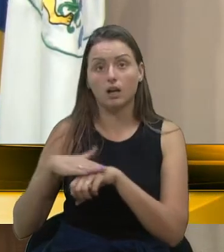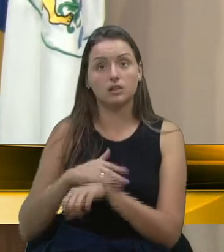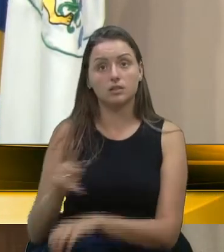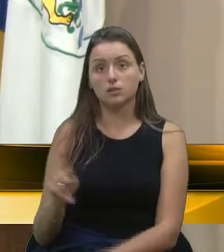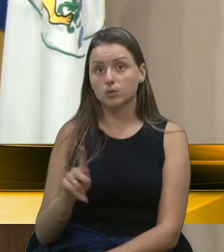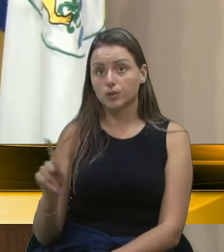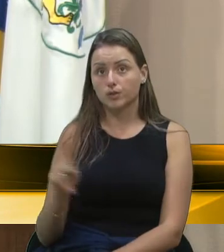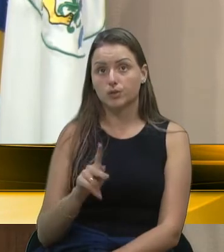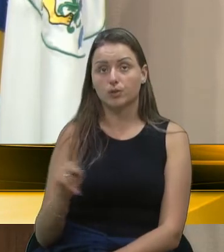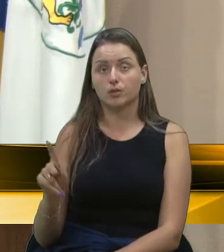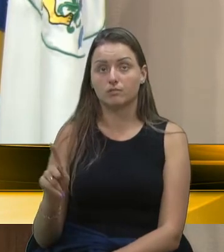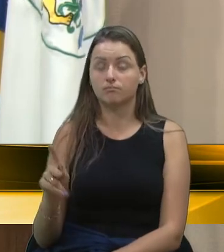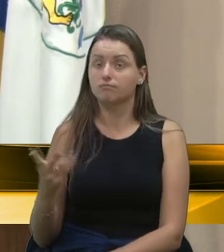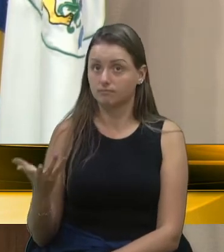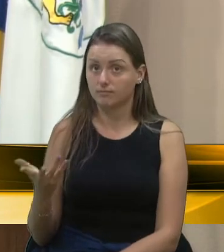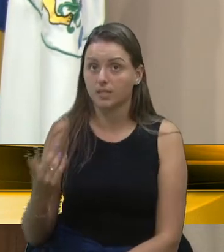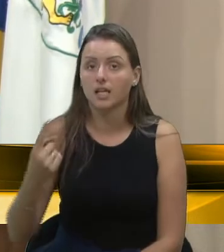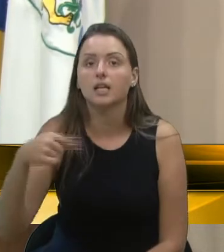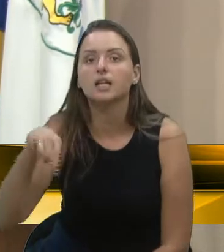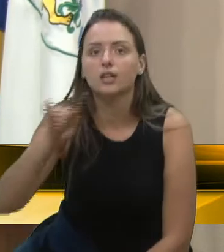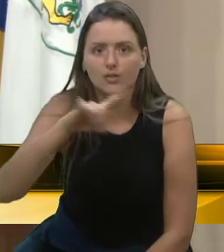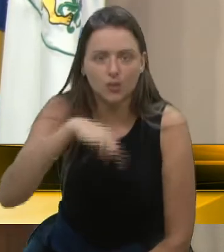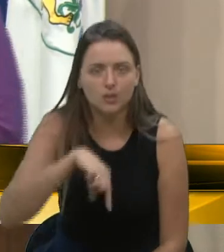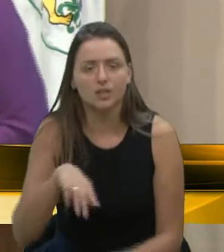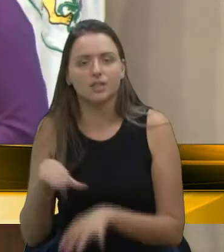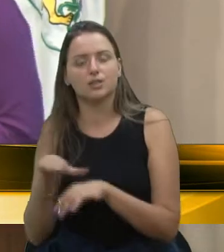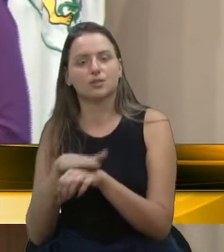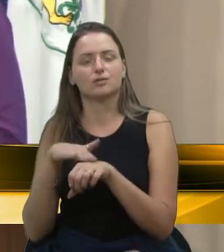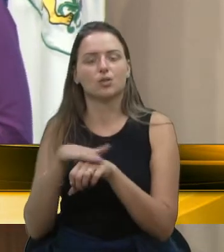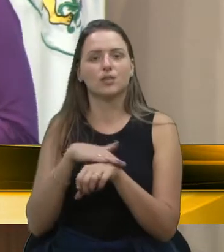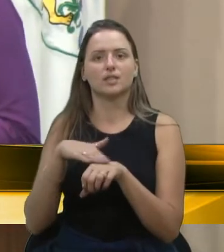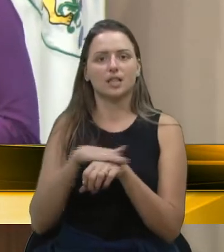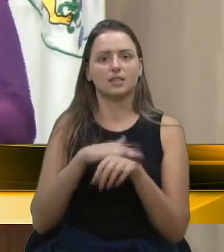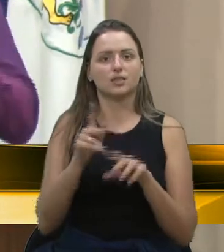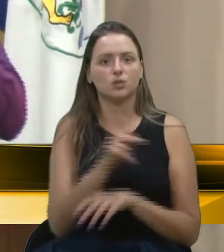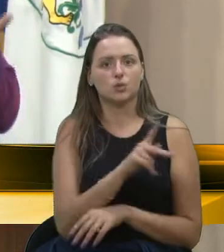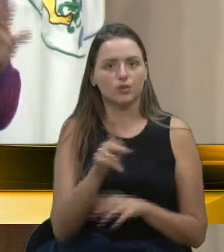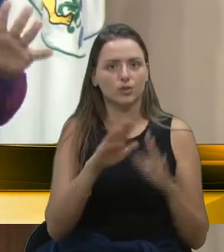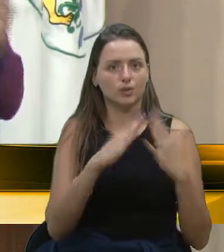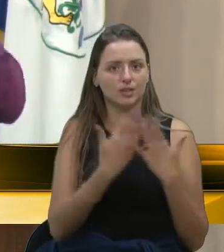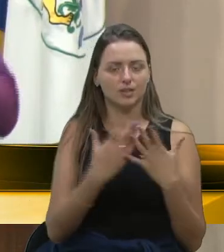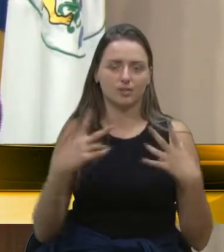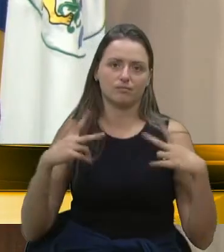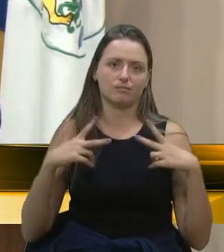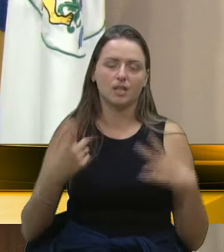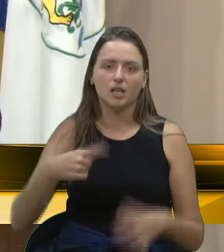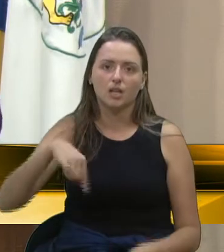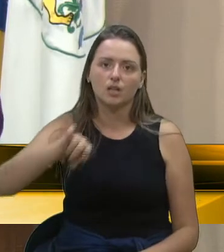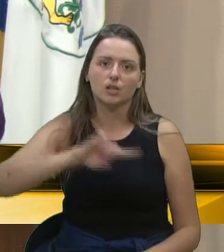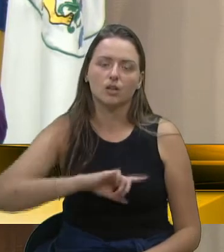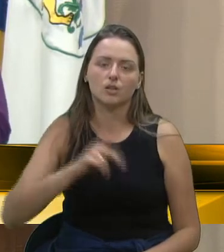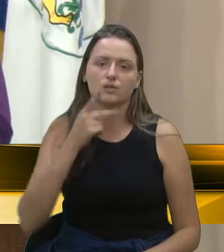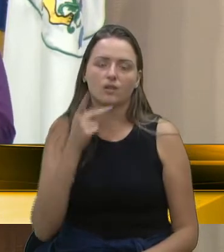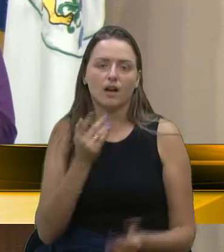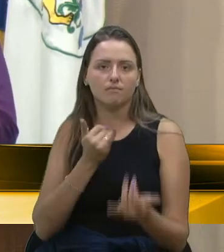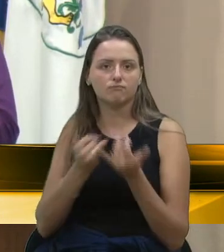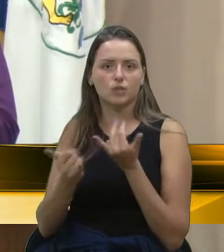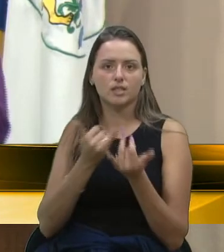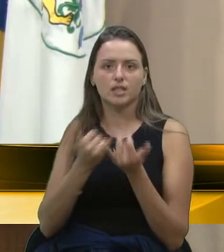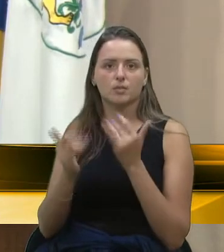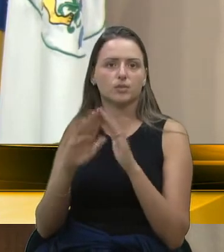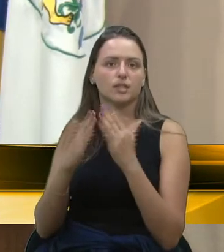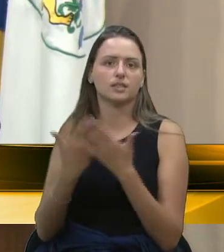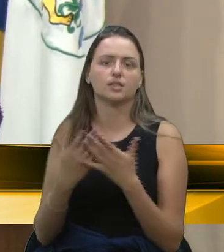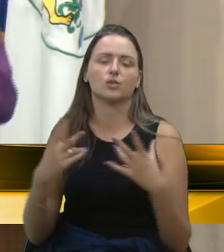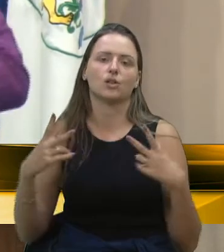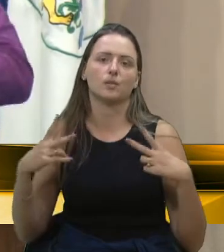professores e que vocês conversassem com os professores da rede privada. Nós falamos muito aqui do exemplo da rede privada.